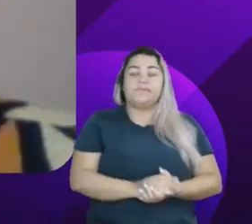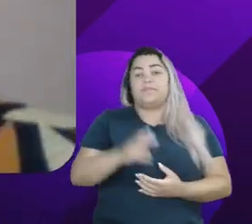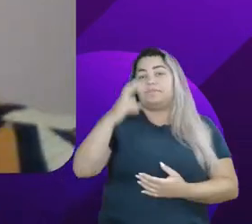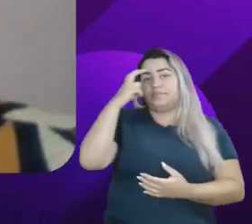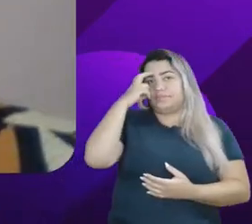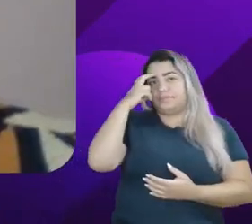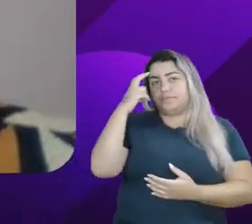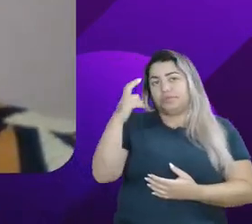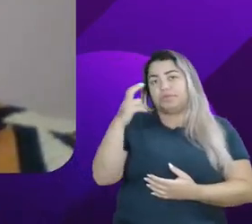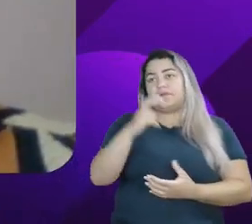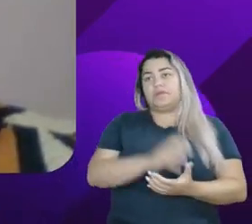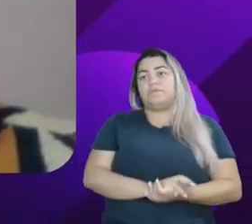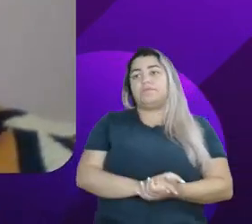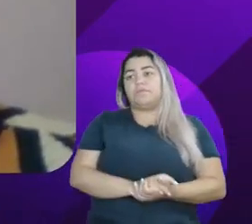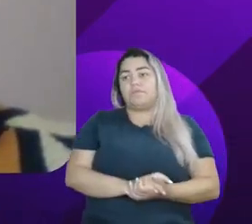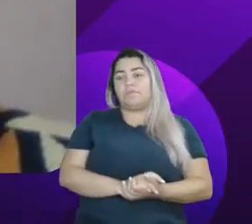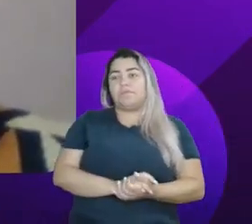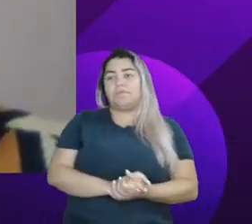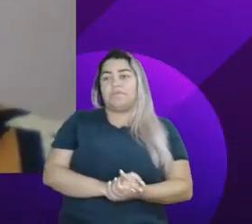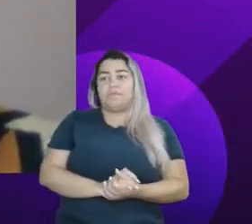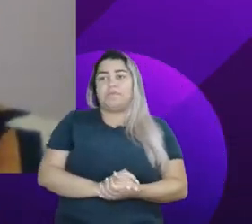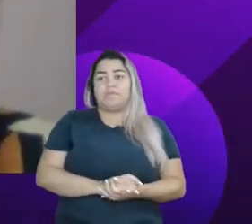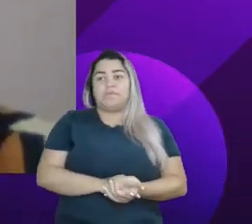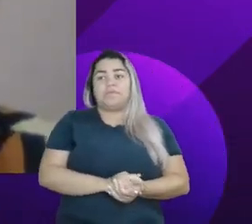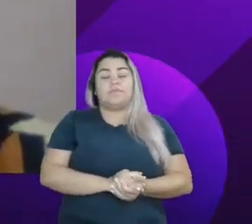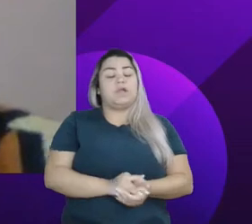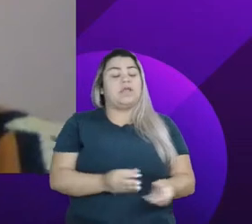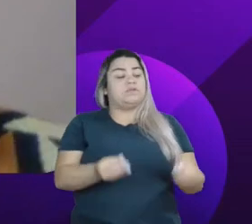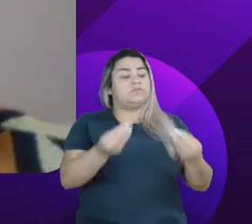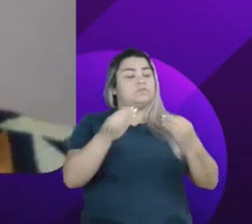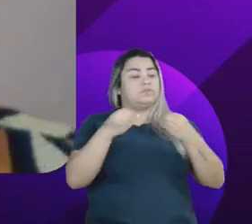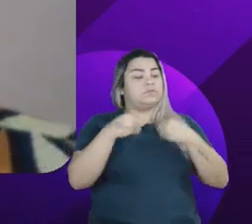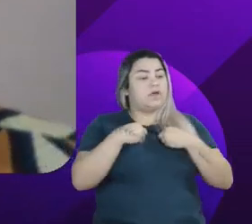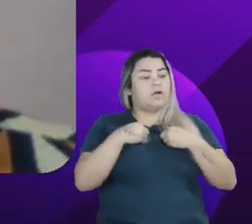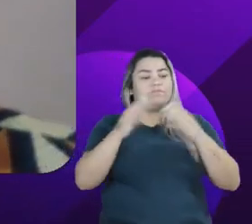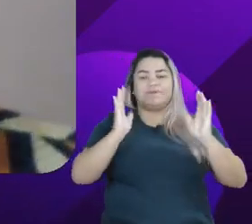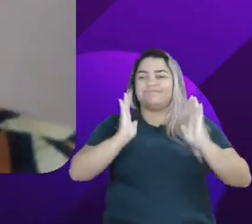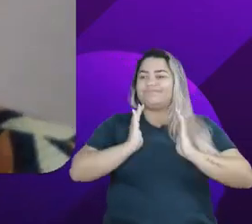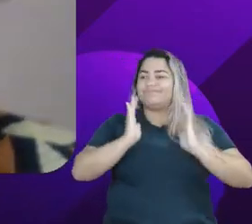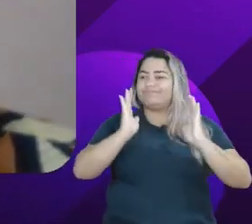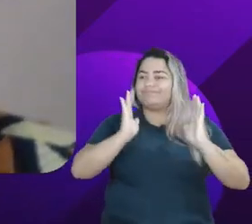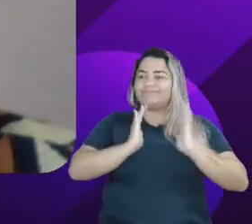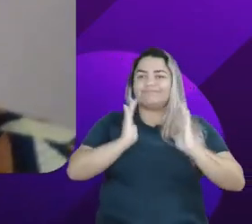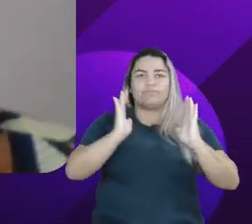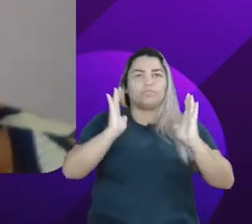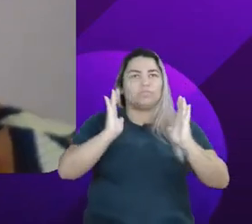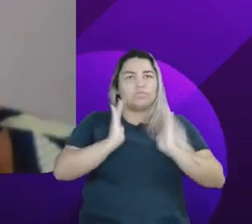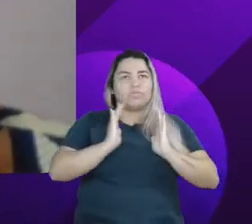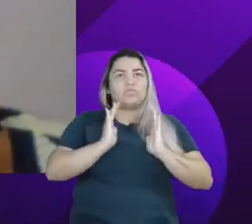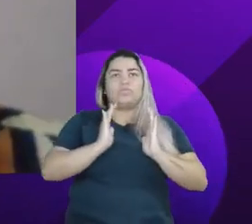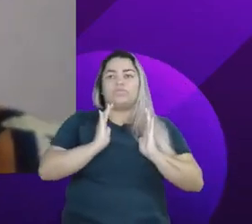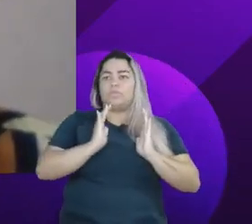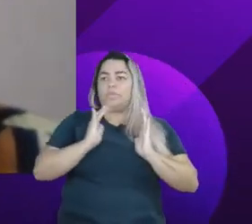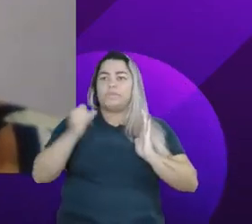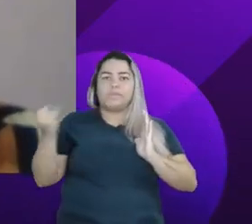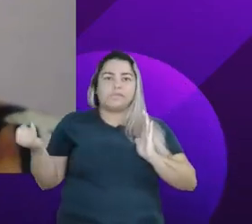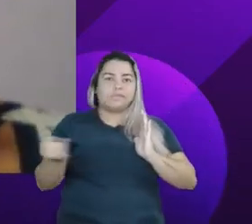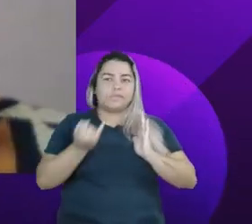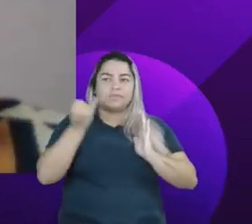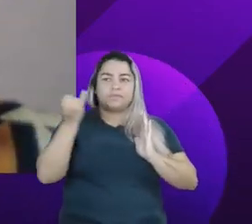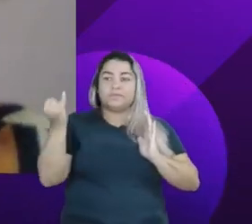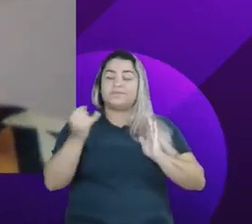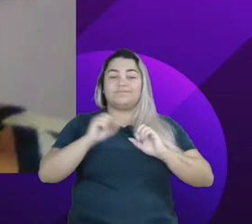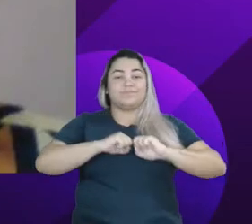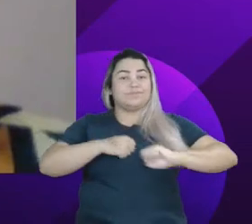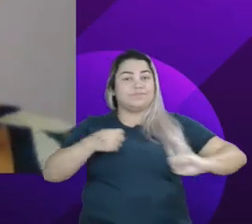cultural ela nos traz uma riqueza, uma potência enorme e